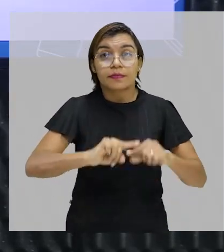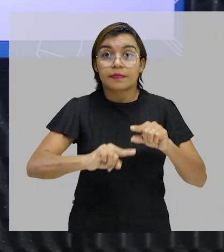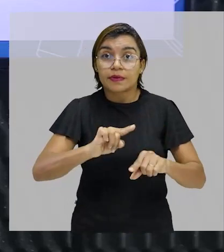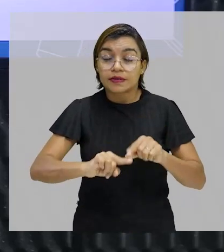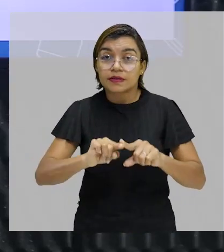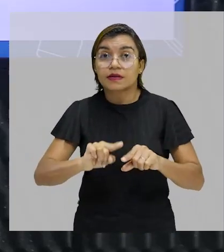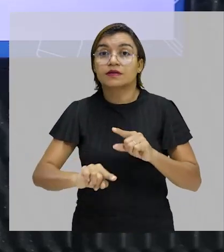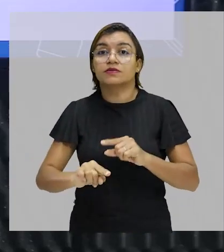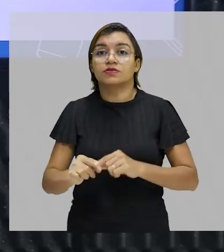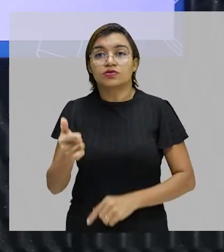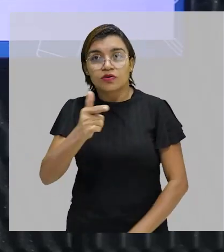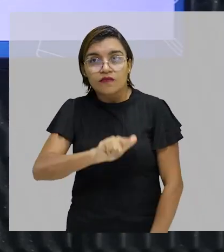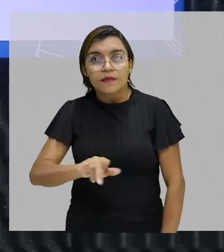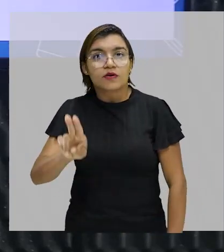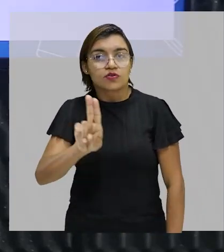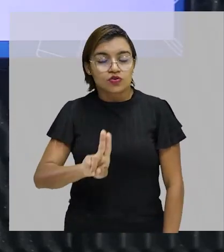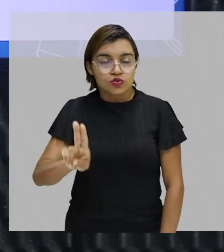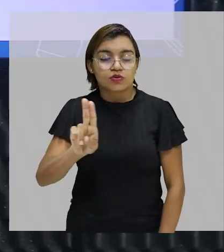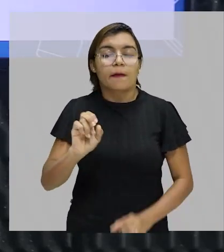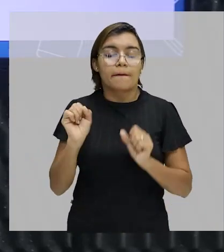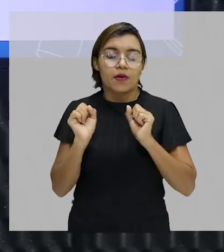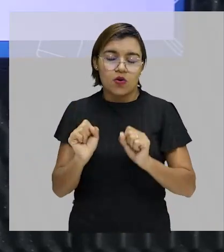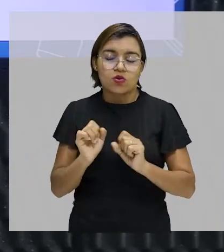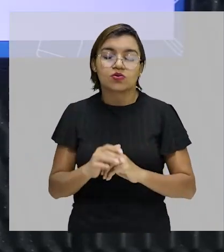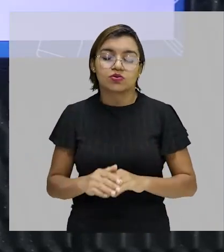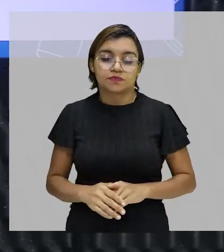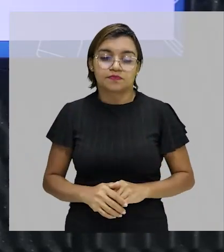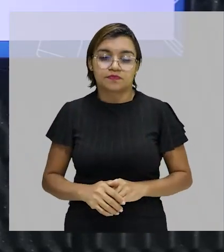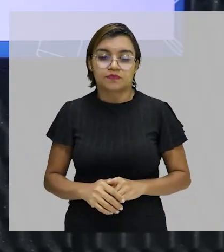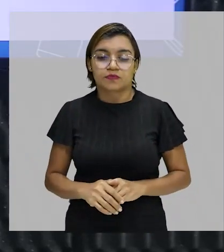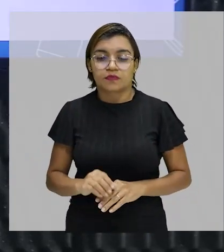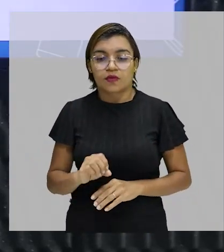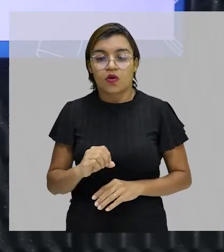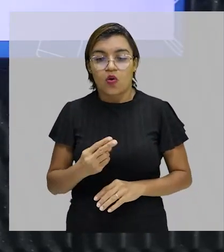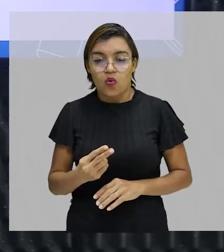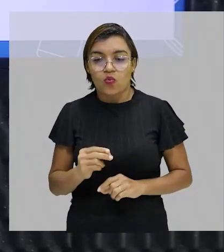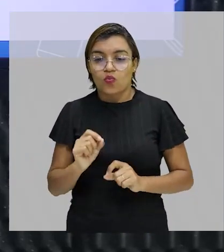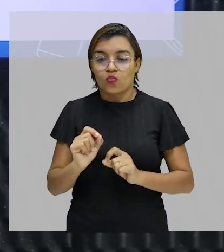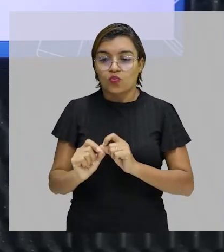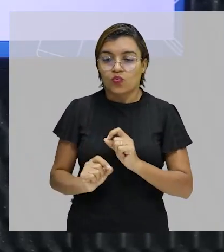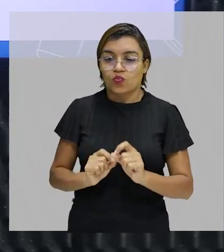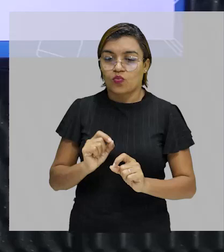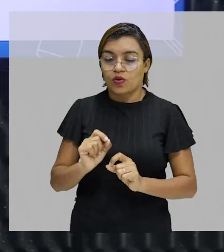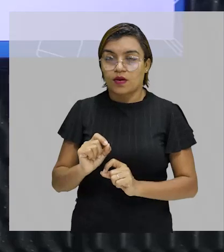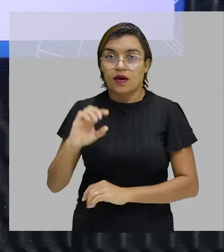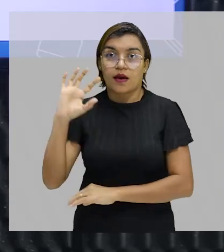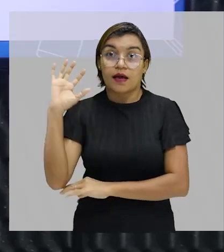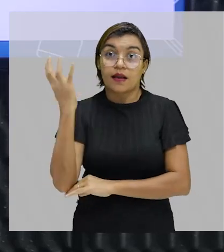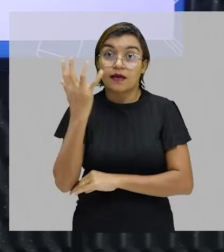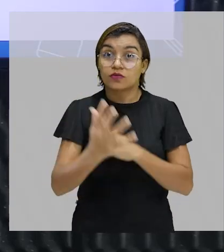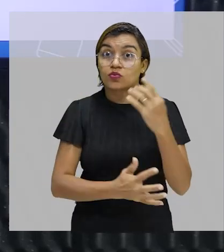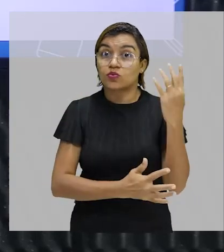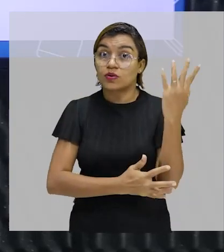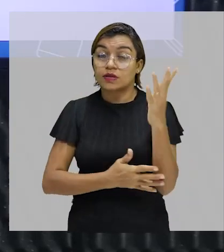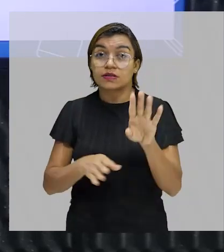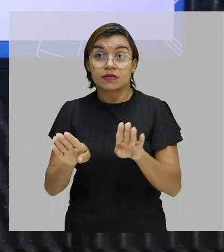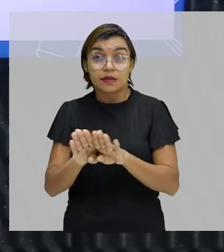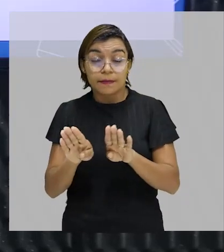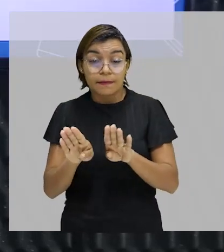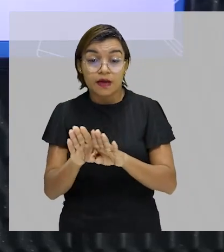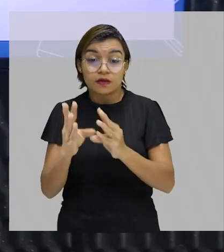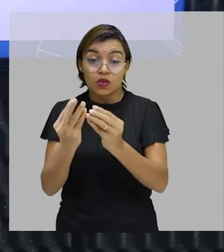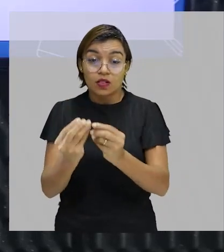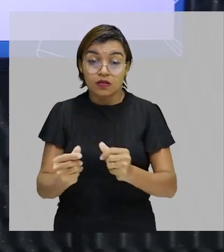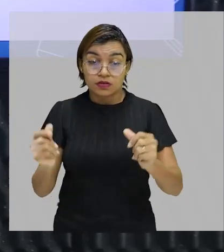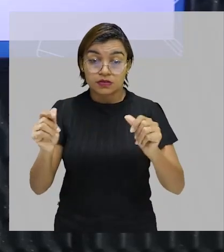Podemos reutilizar e pode ser degradada pela natureza. O emprego do polímero